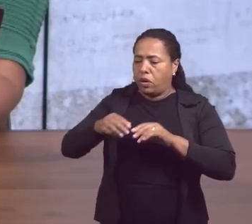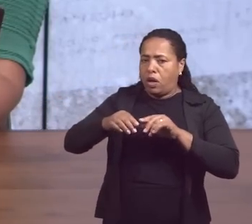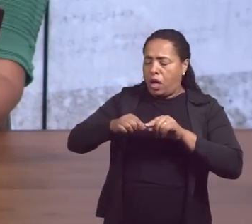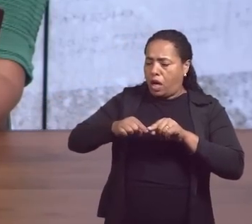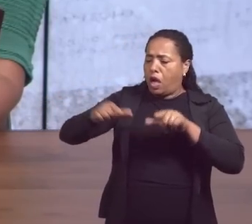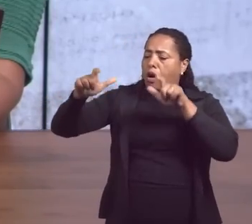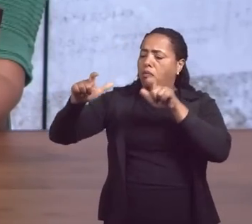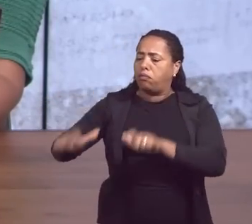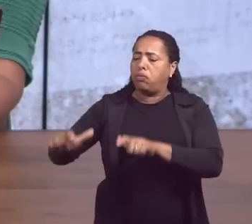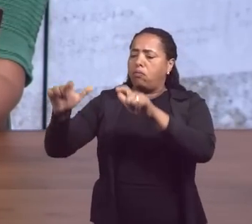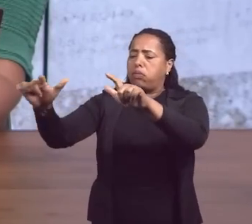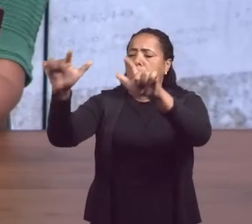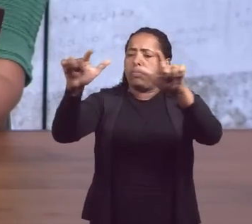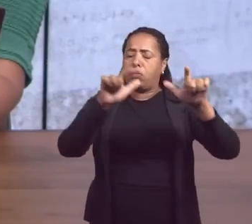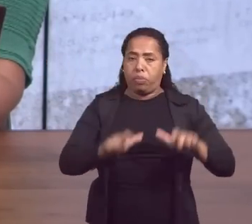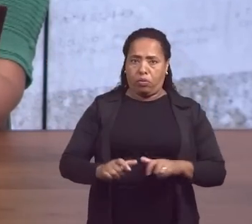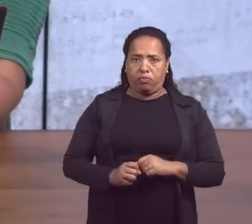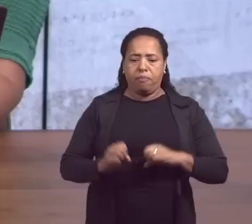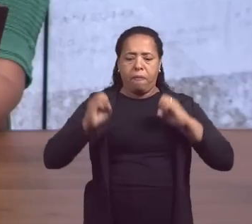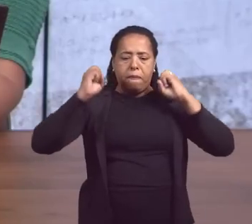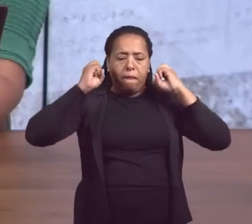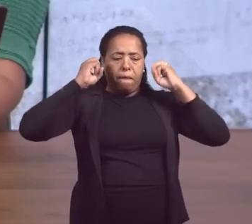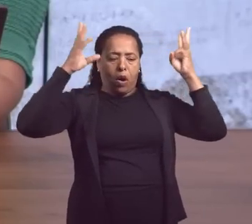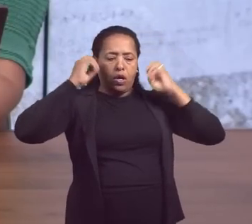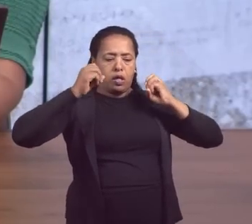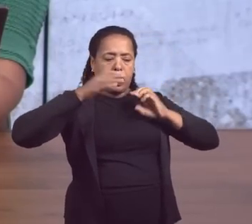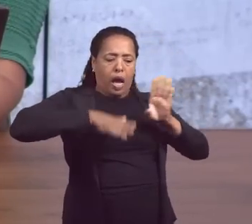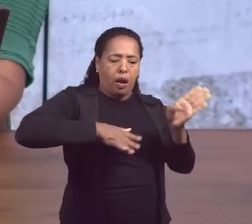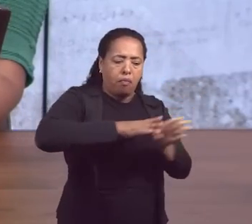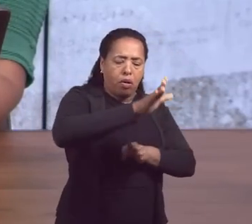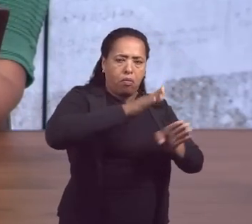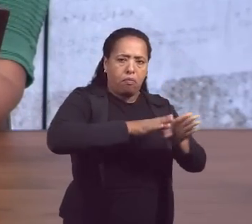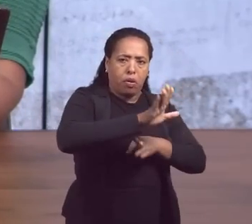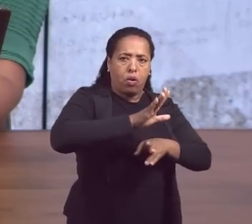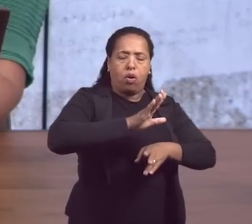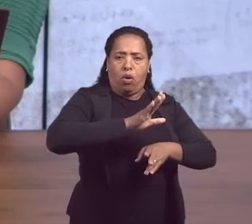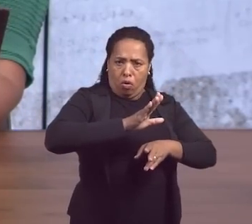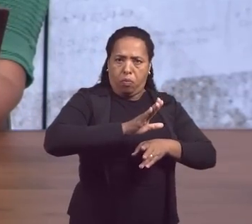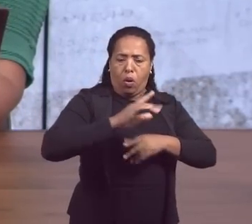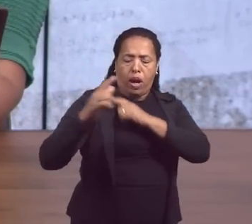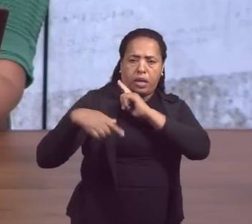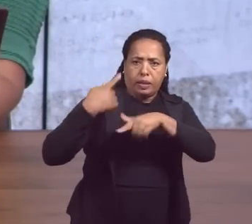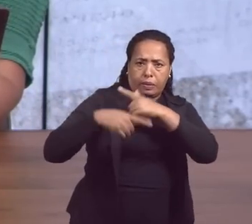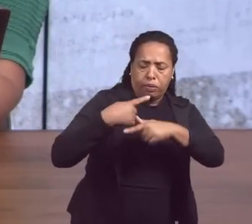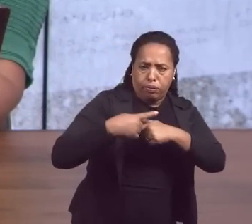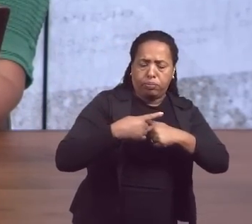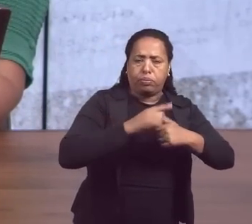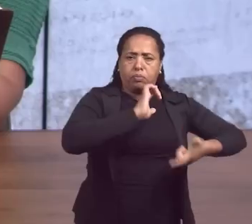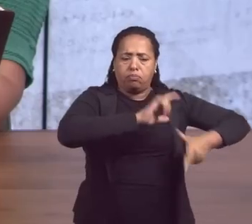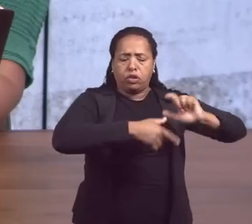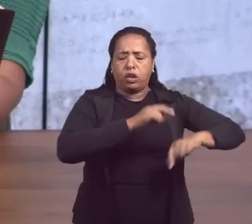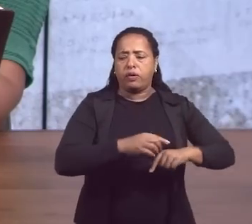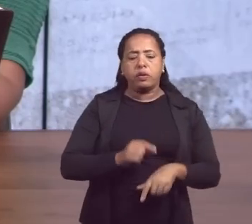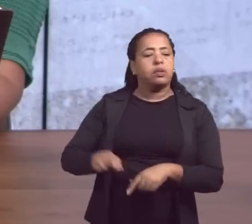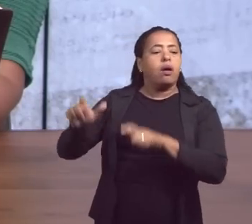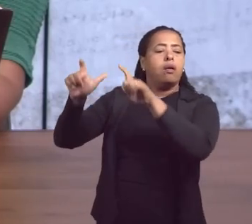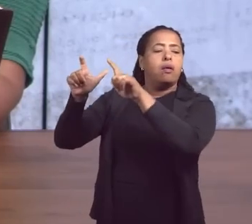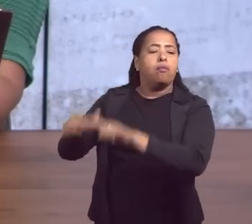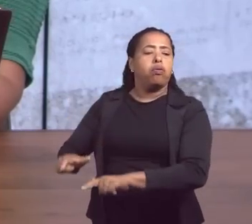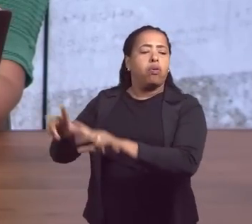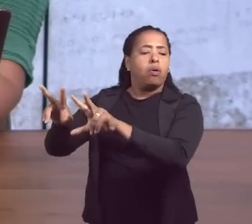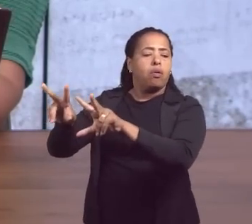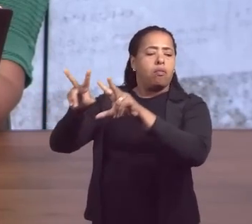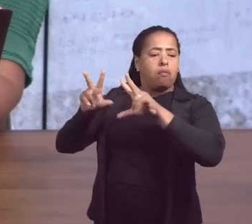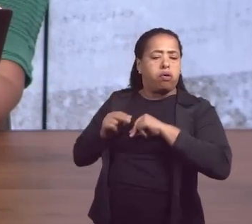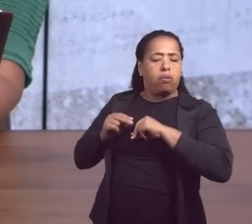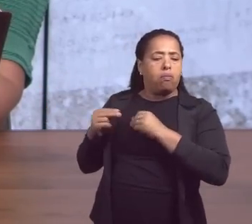Moisés deu ordem aos filhos de Israel, dizendo: Esta é a terra que tomareis em sorte por herança,